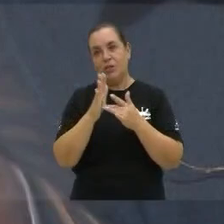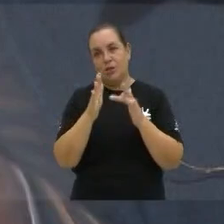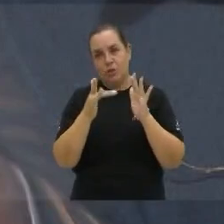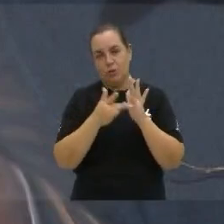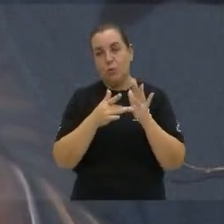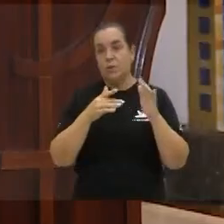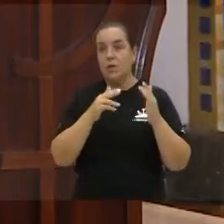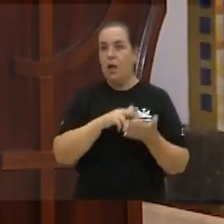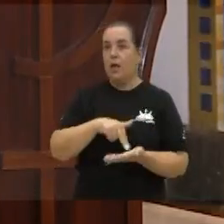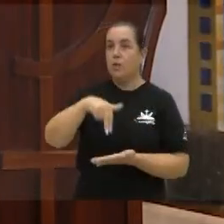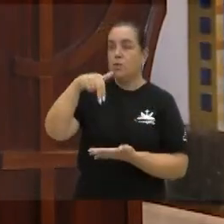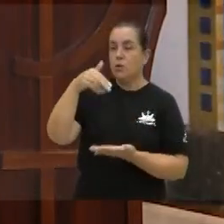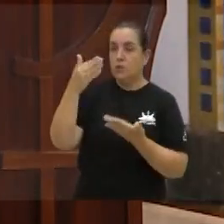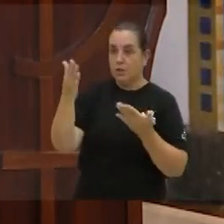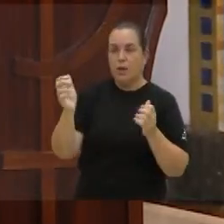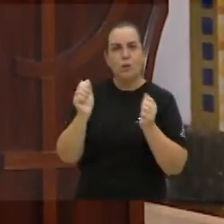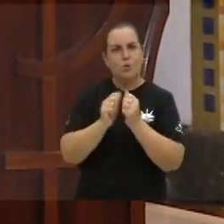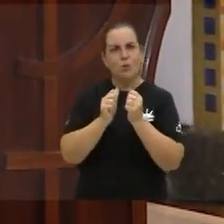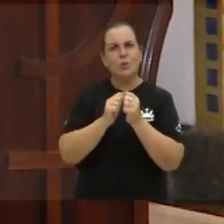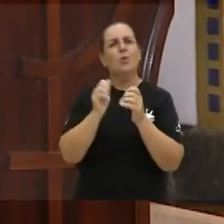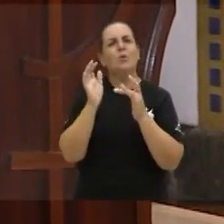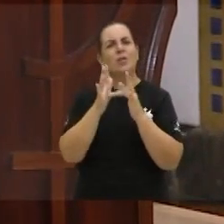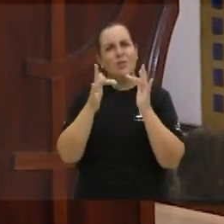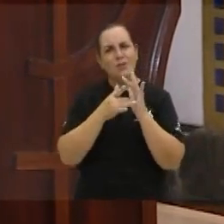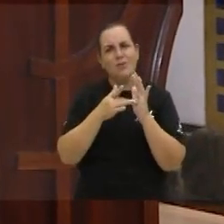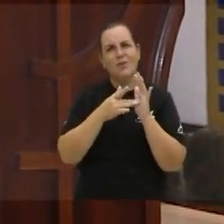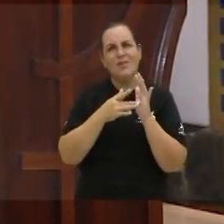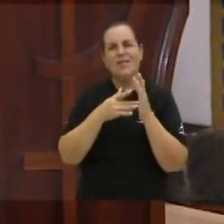ressuscitado com as chagas.